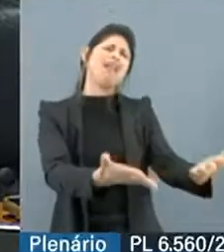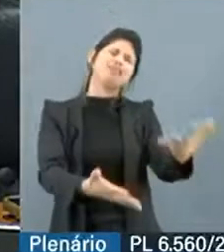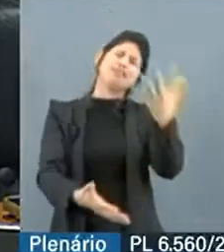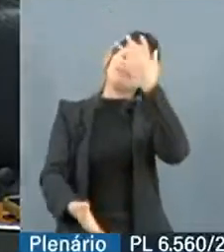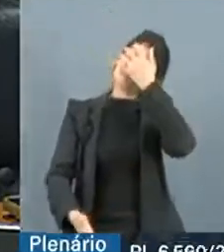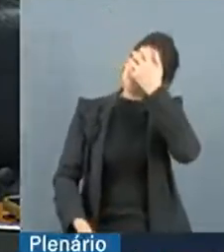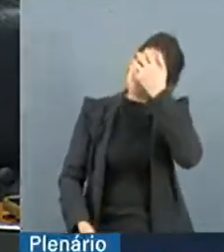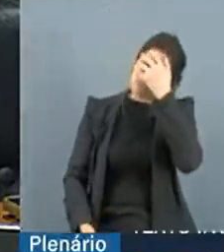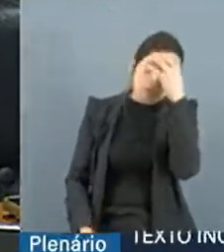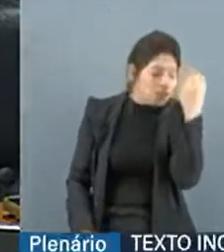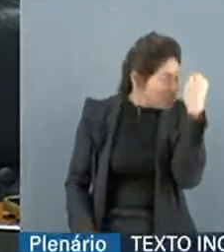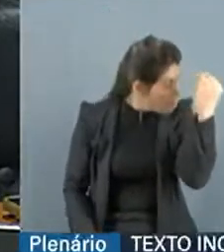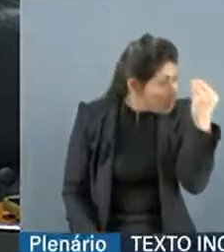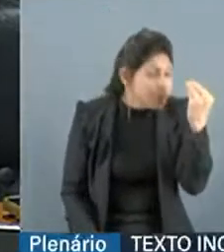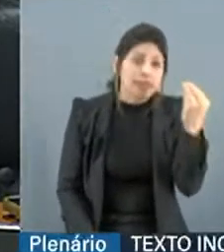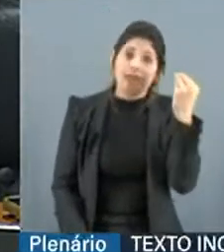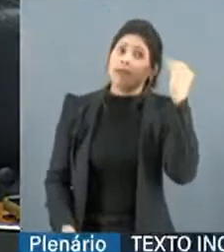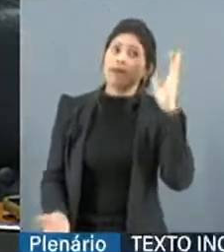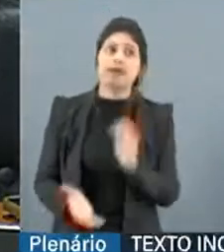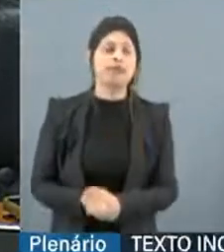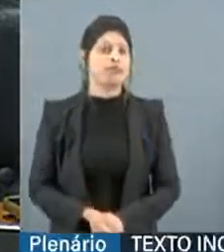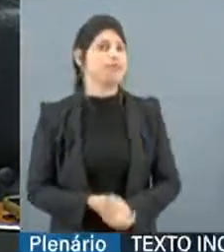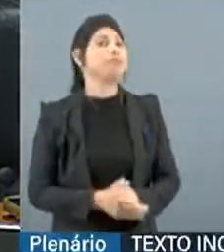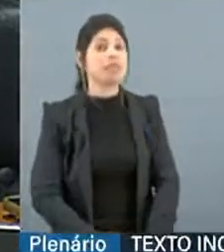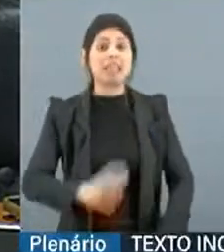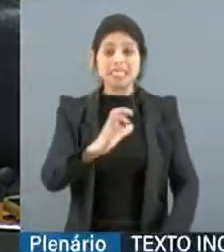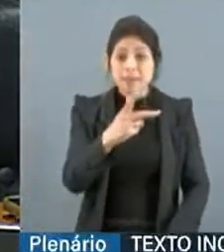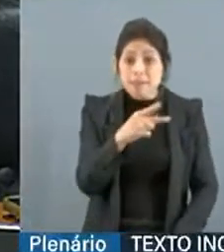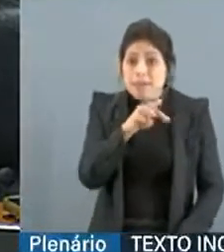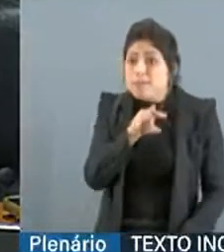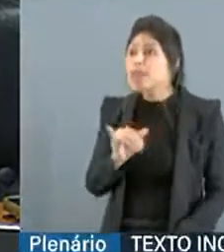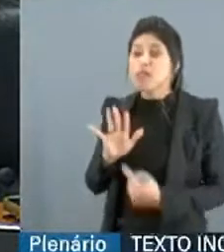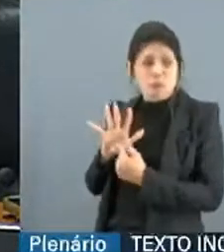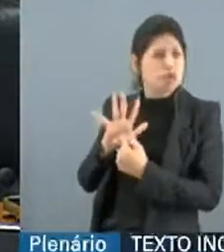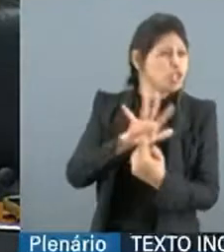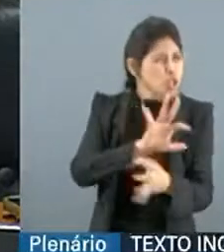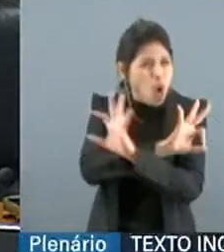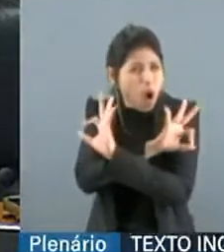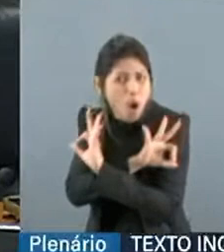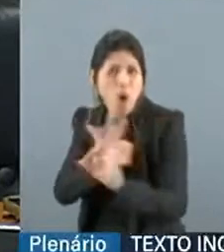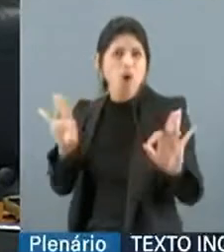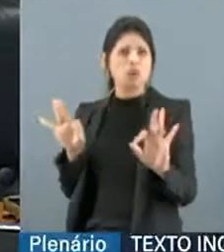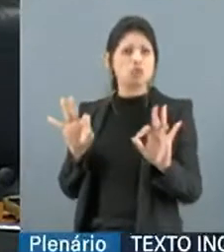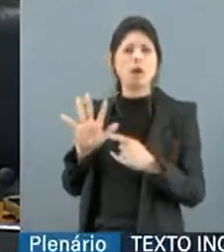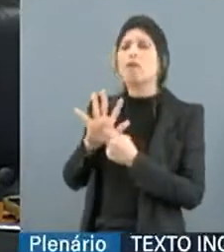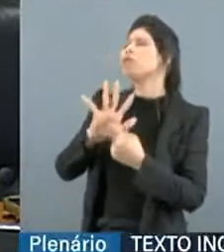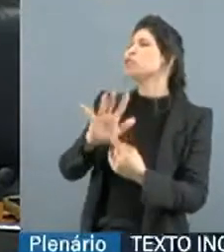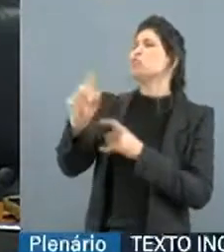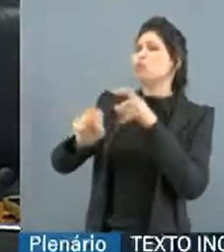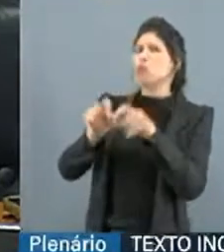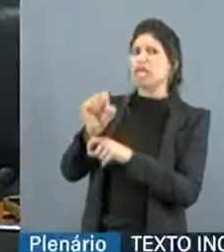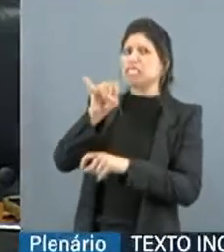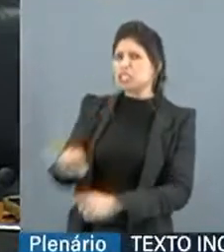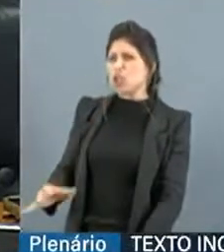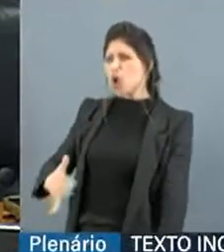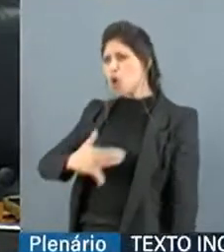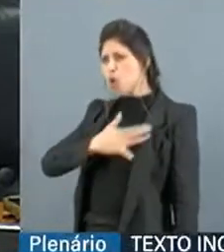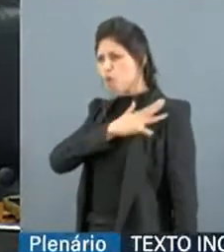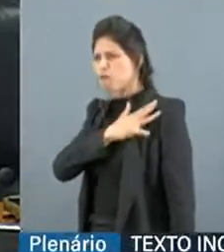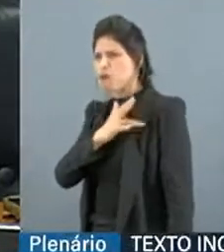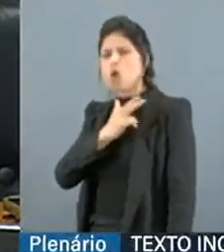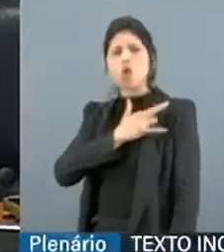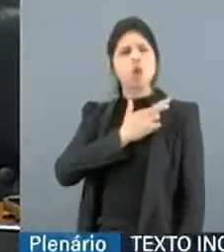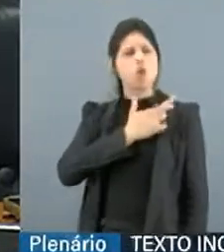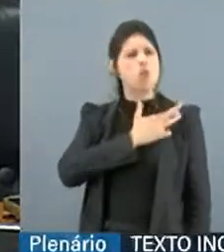vergonha, rapaz. E essa CPMI está sendo ótima, está expondo. Por mais que o governo Lula tenha sequestrado